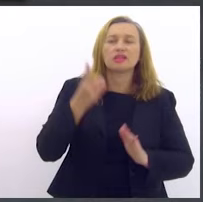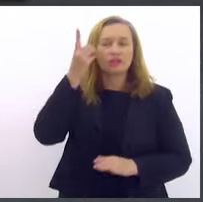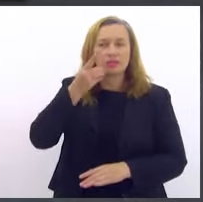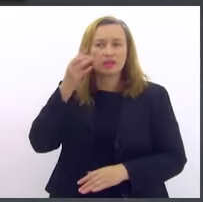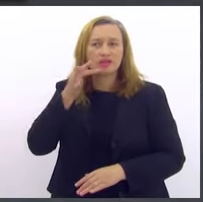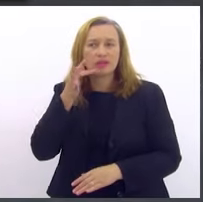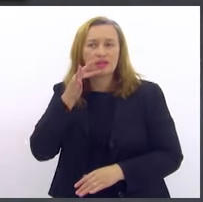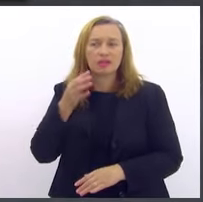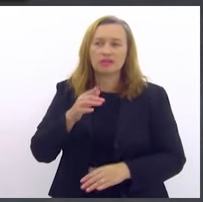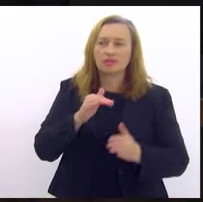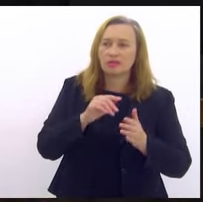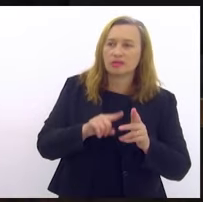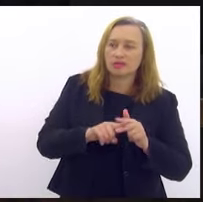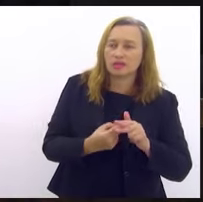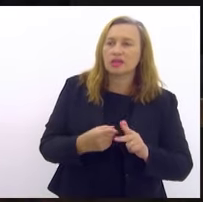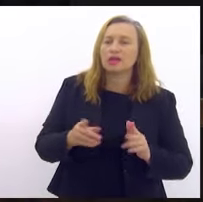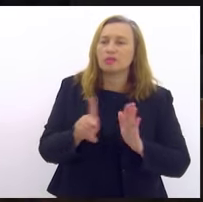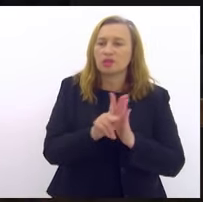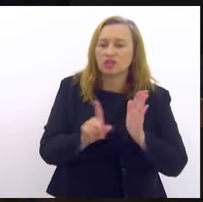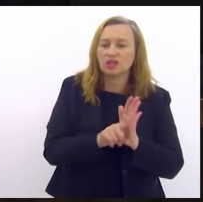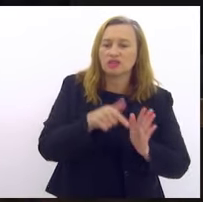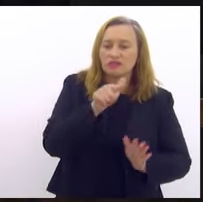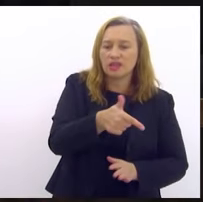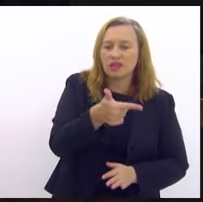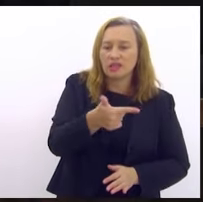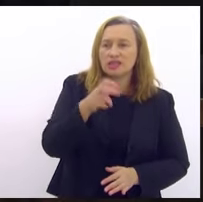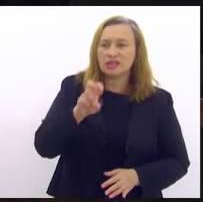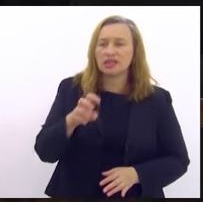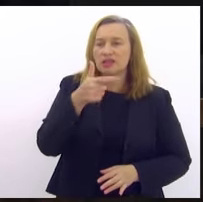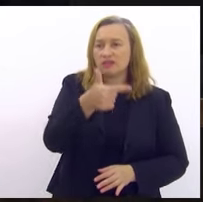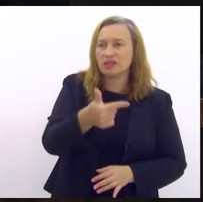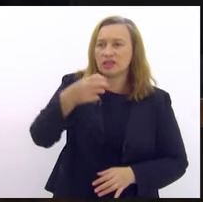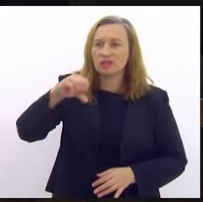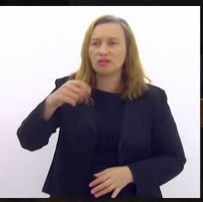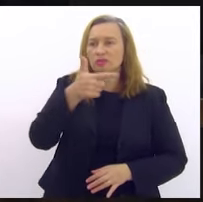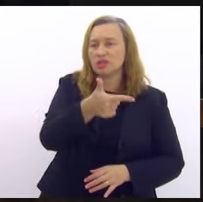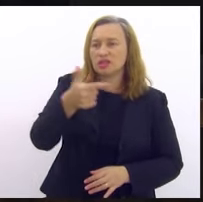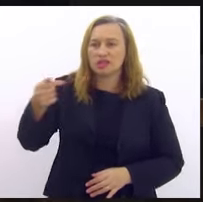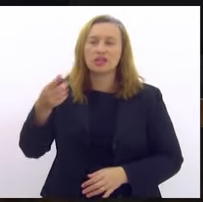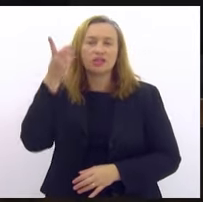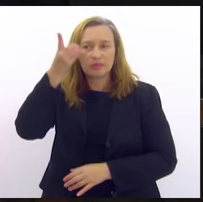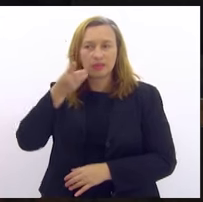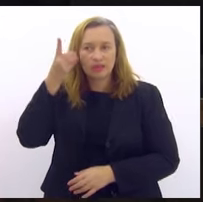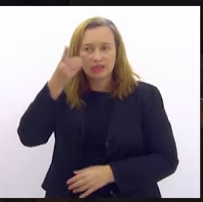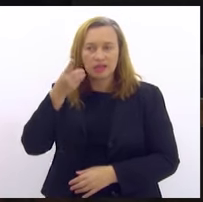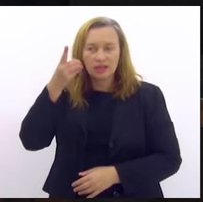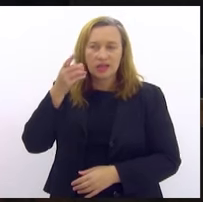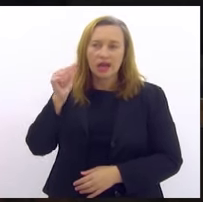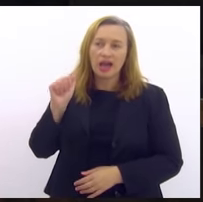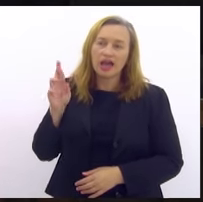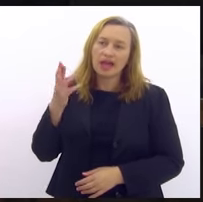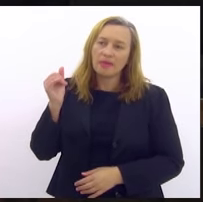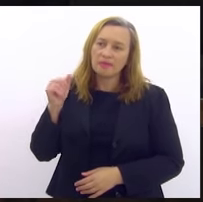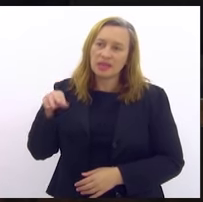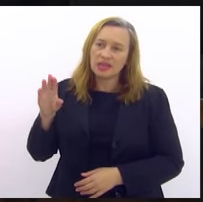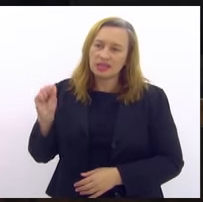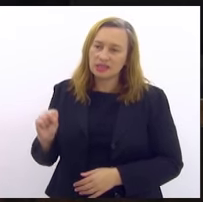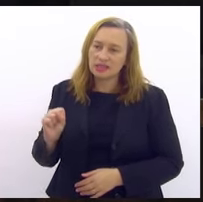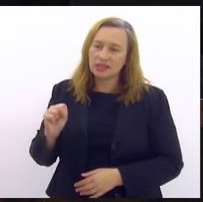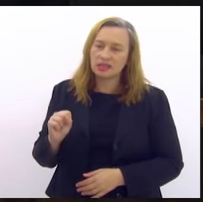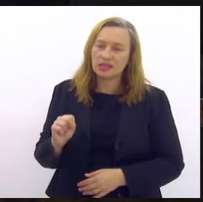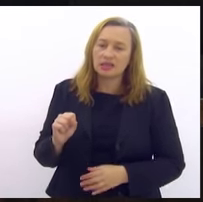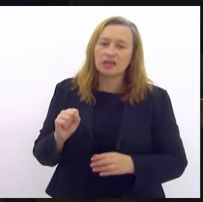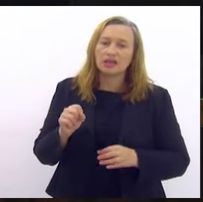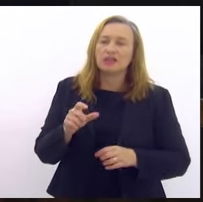manutenção, presidente. Veto total posto ao projeto de lei número 2529-A de 2017, de autoria do deputado Aramis Brito, que cria o programa